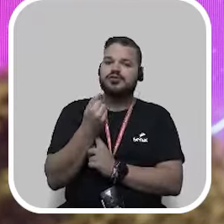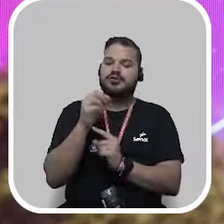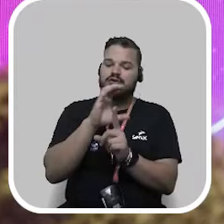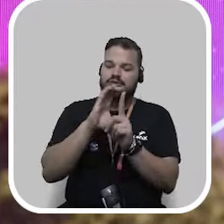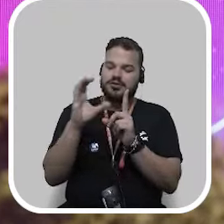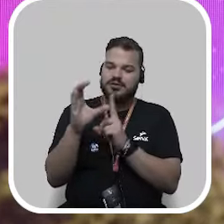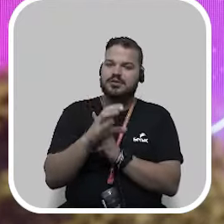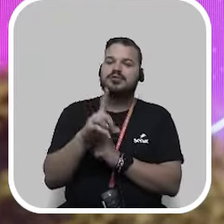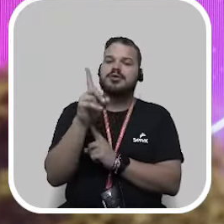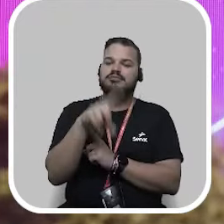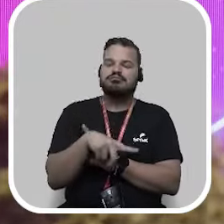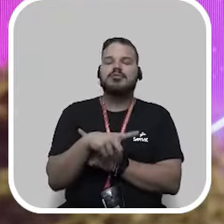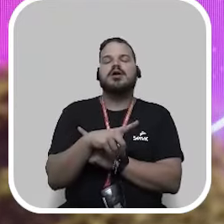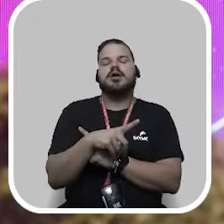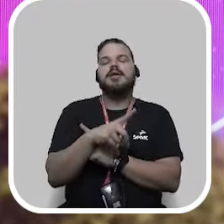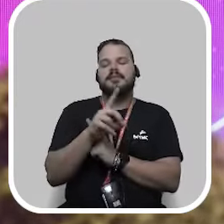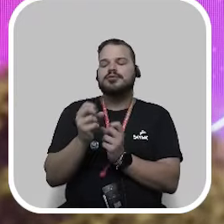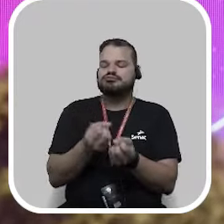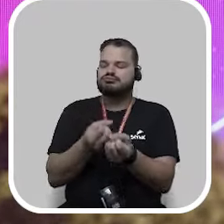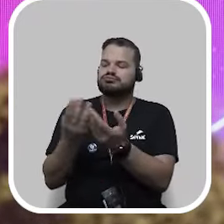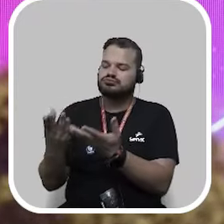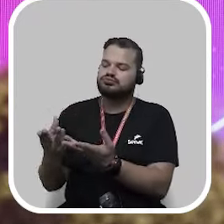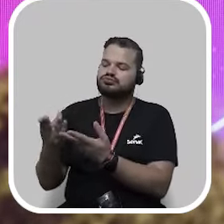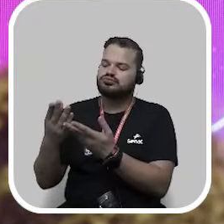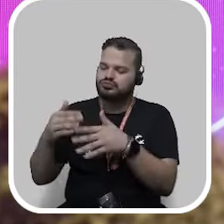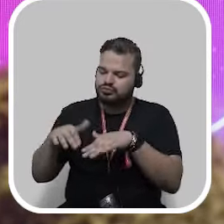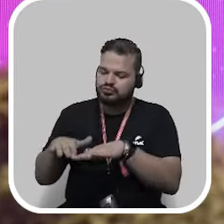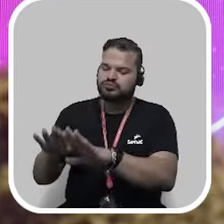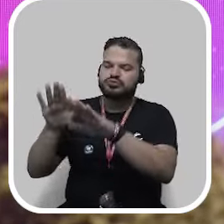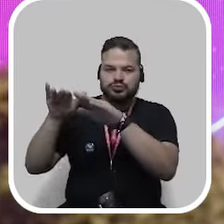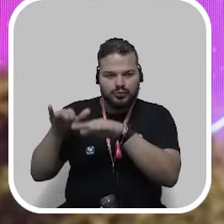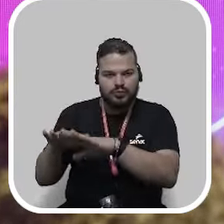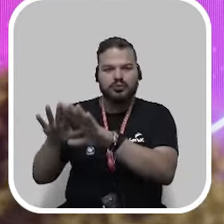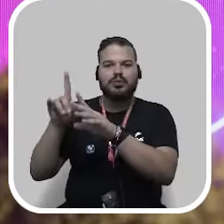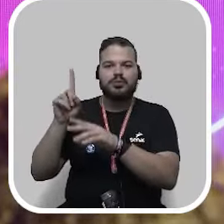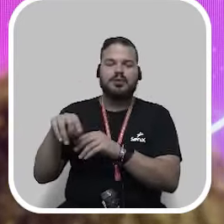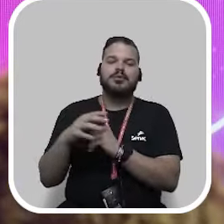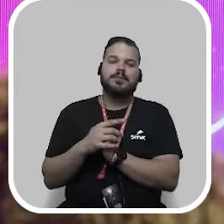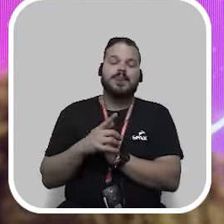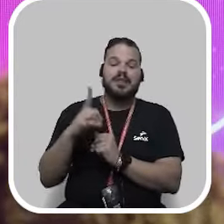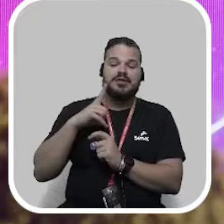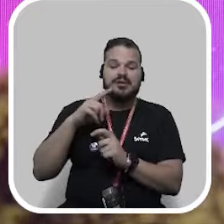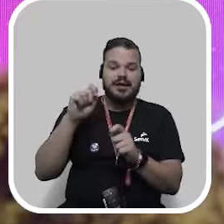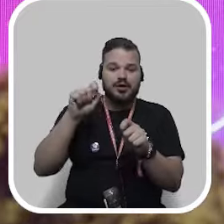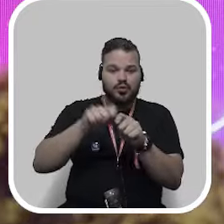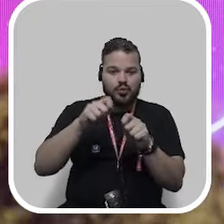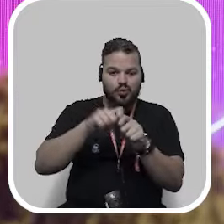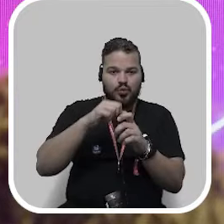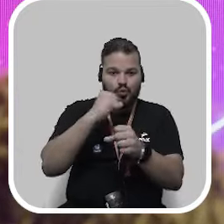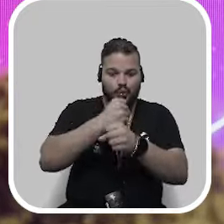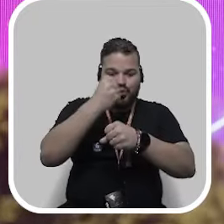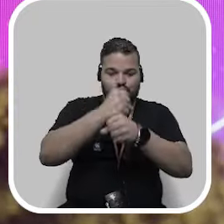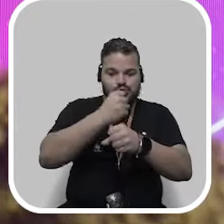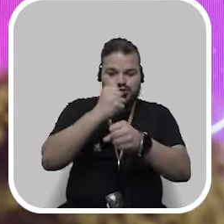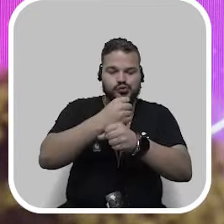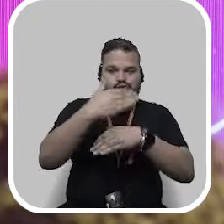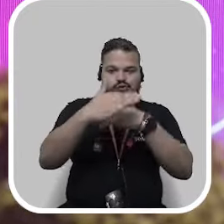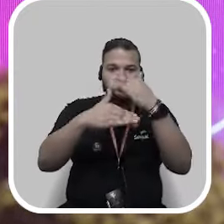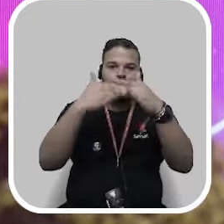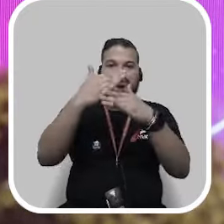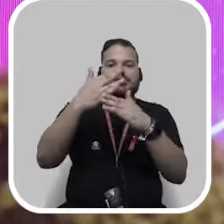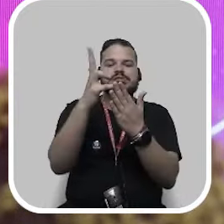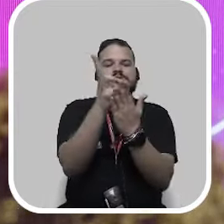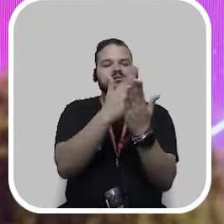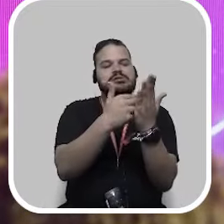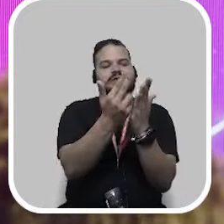paraa reprodução nesse meio tempo em que tá na reprodução a gente tá construindo as alegorias tanto desenho